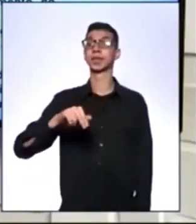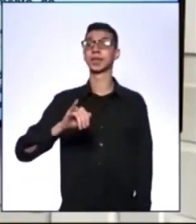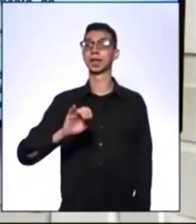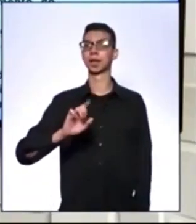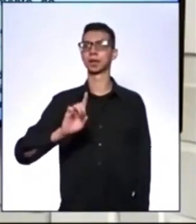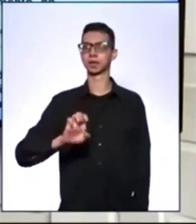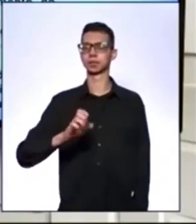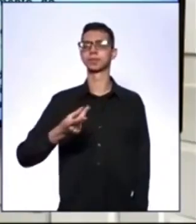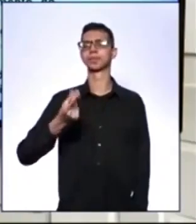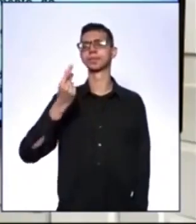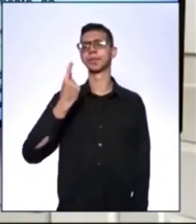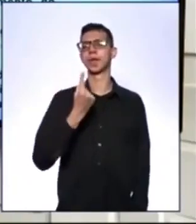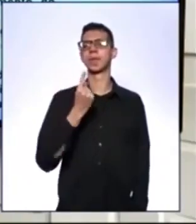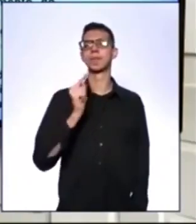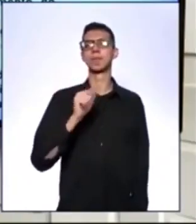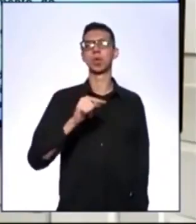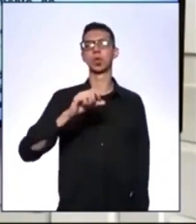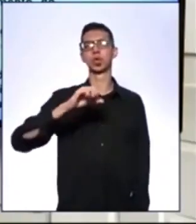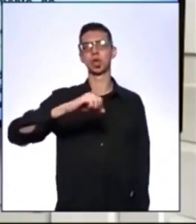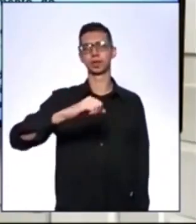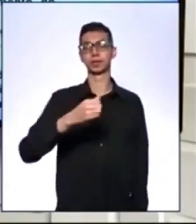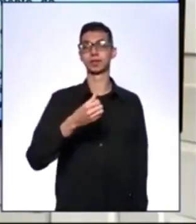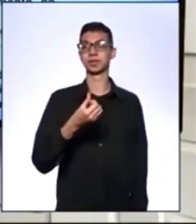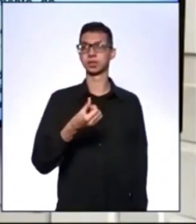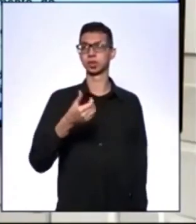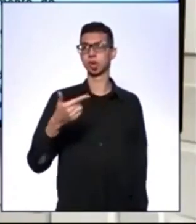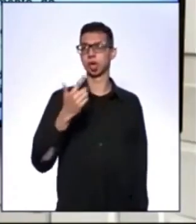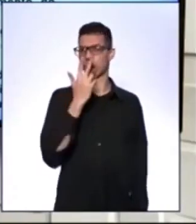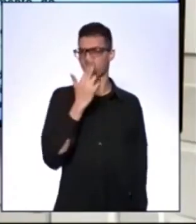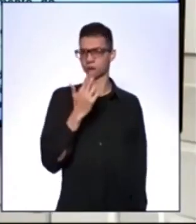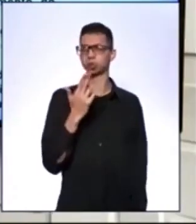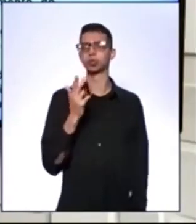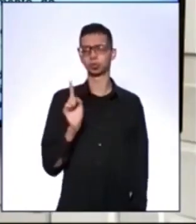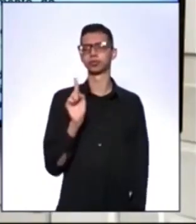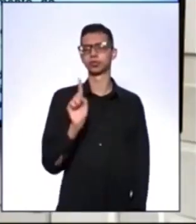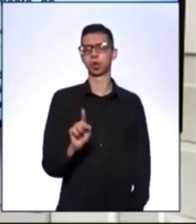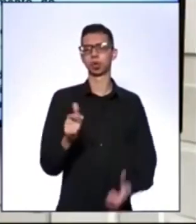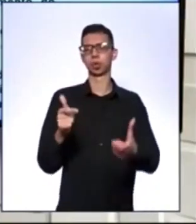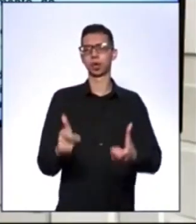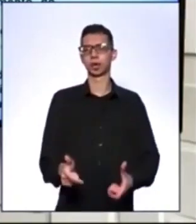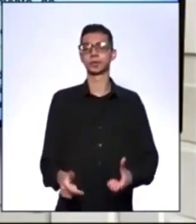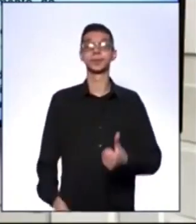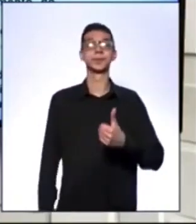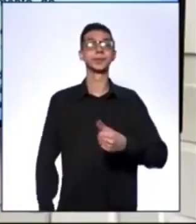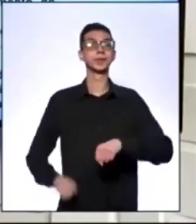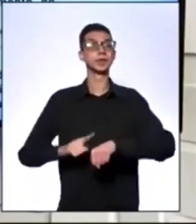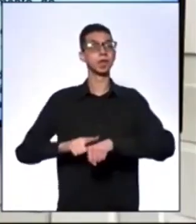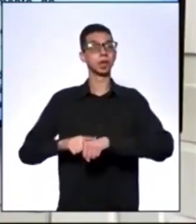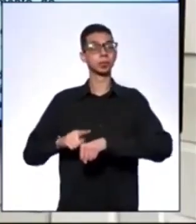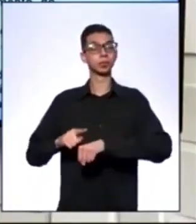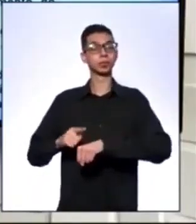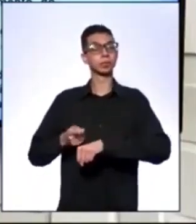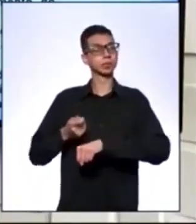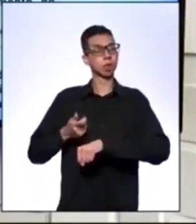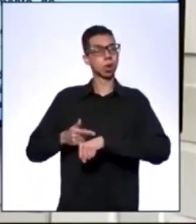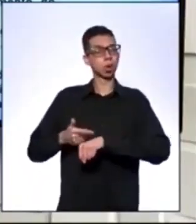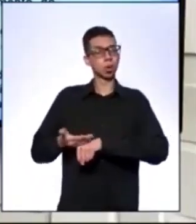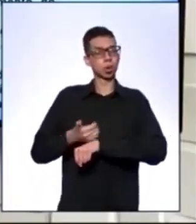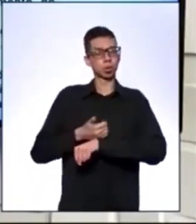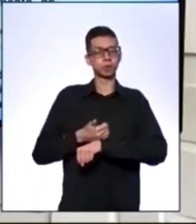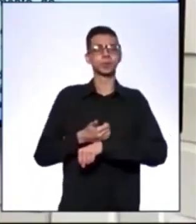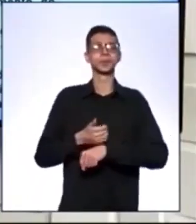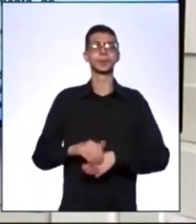1982, se não me engano, Nied Guidon está lá. Pois bem, mais recentemente, no